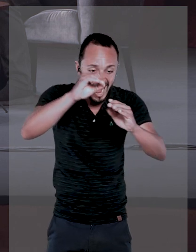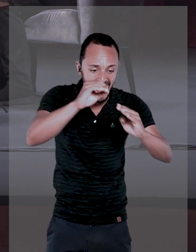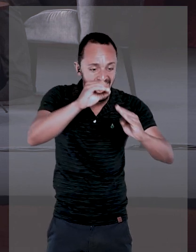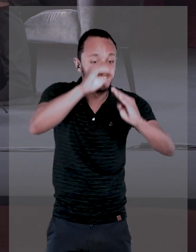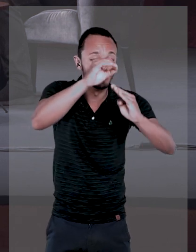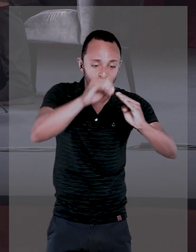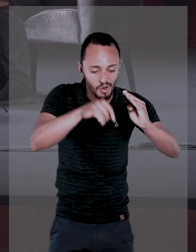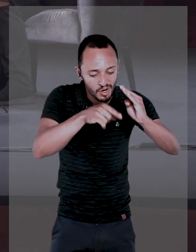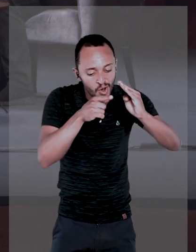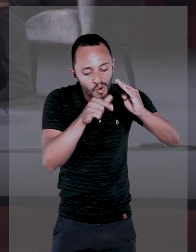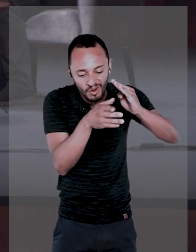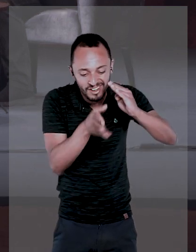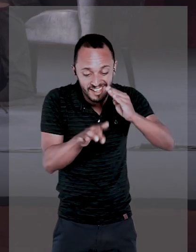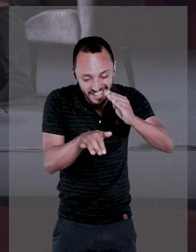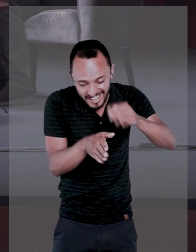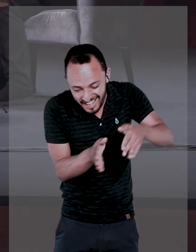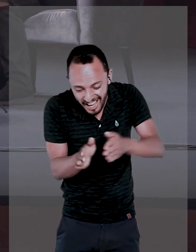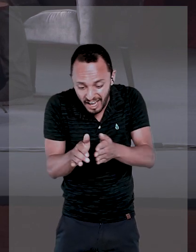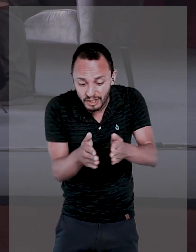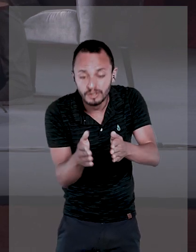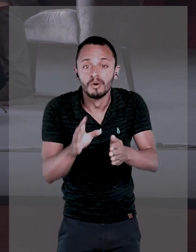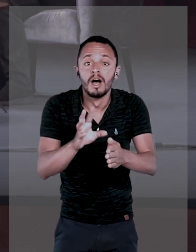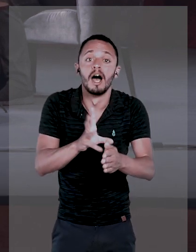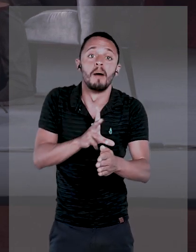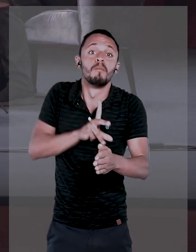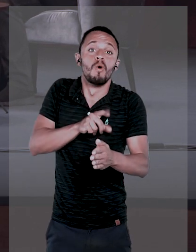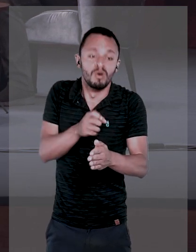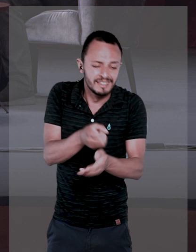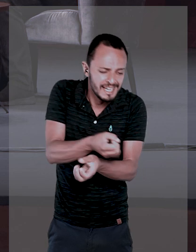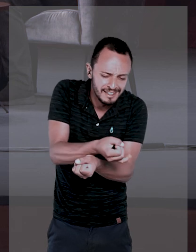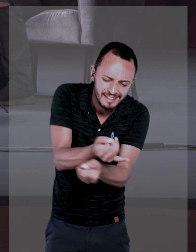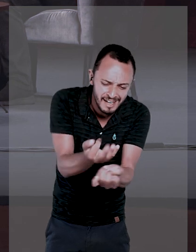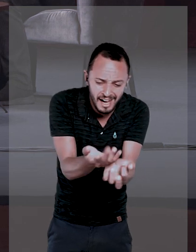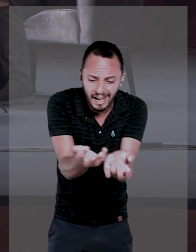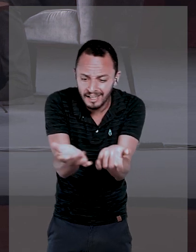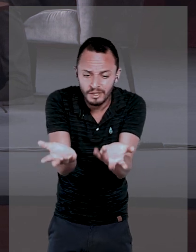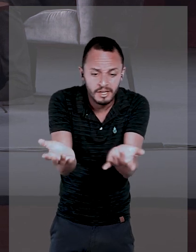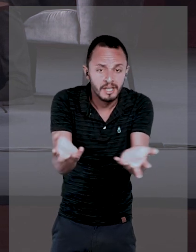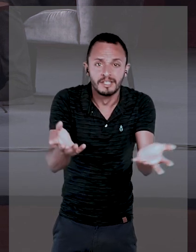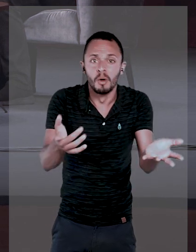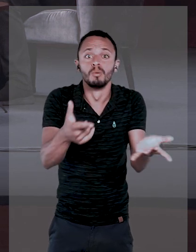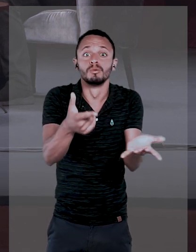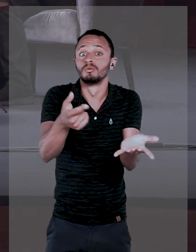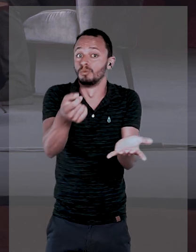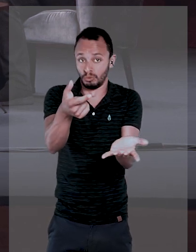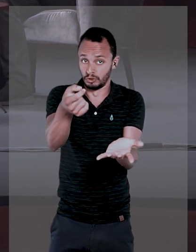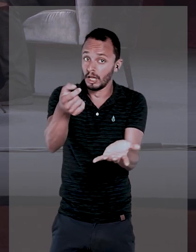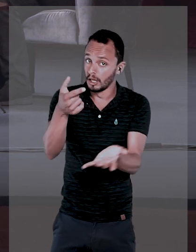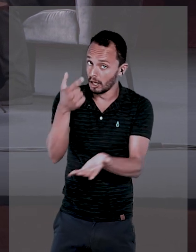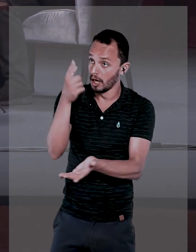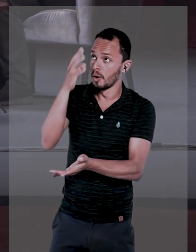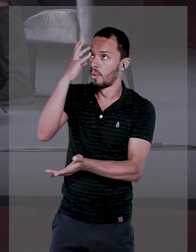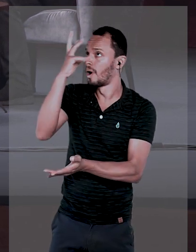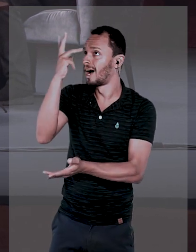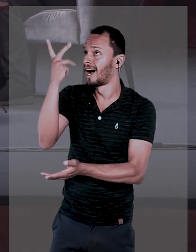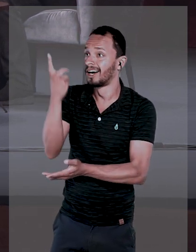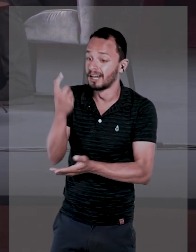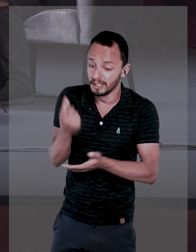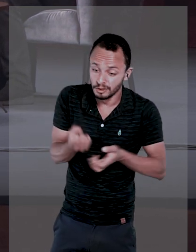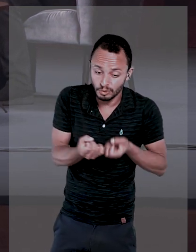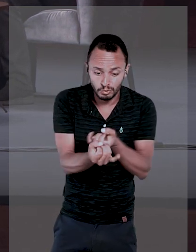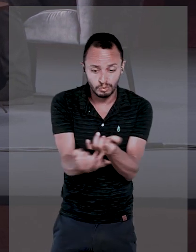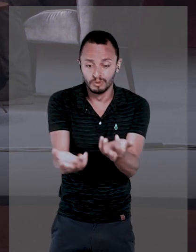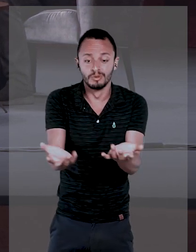O sol vem no terraço de uma bica, vem riacho. O amor tem quantos cachos? Tem uns 200,